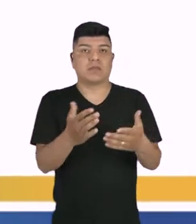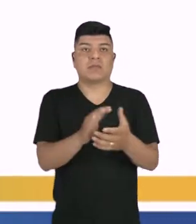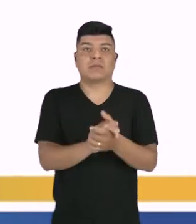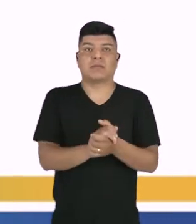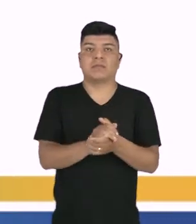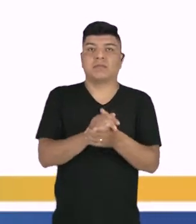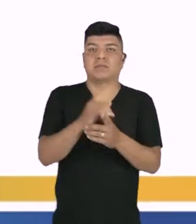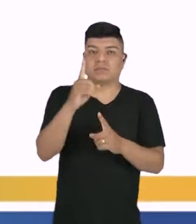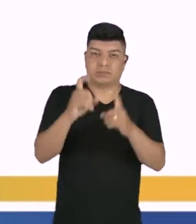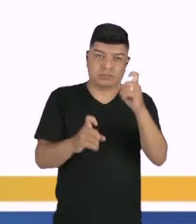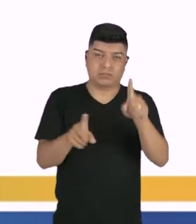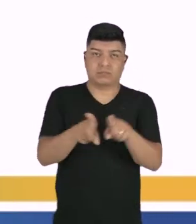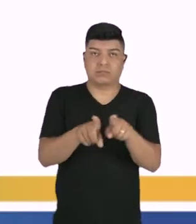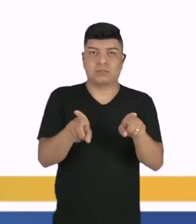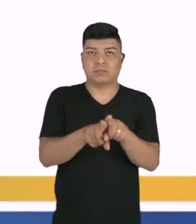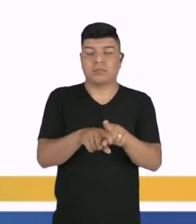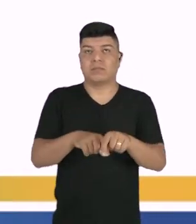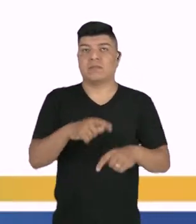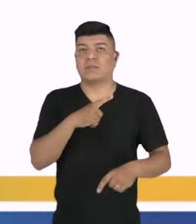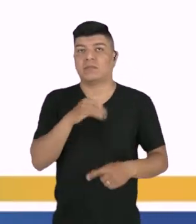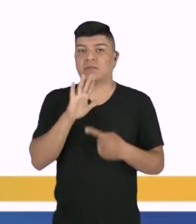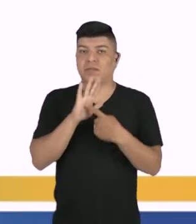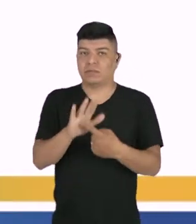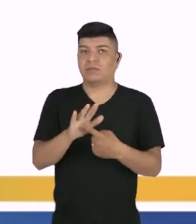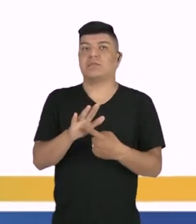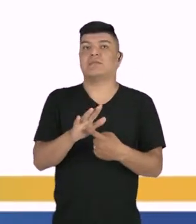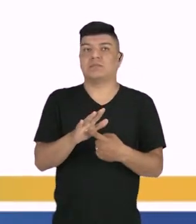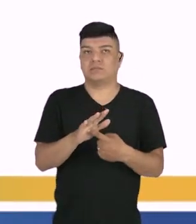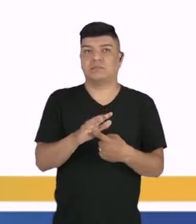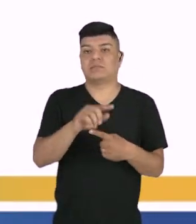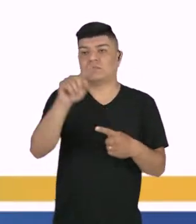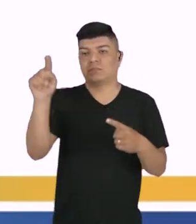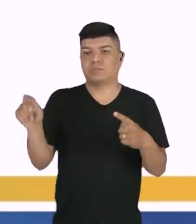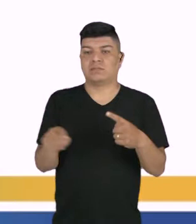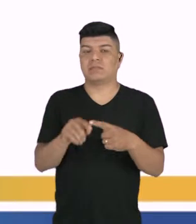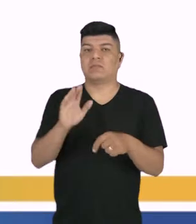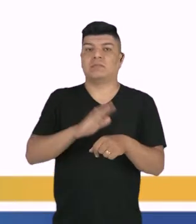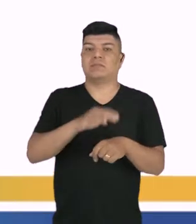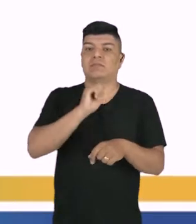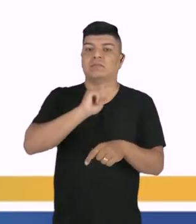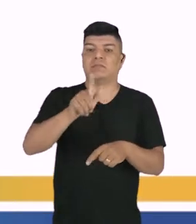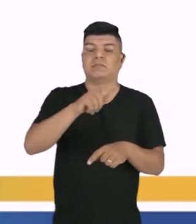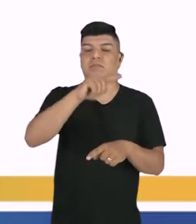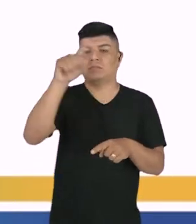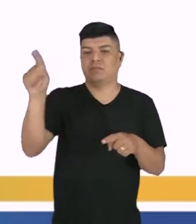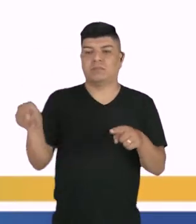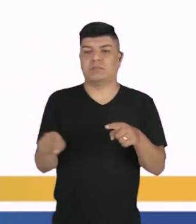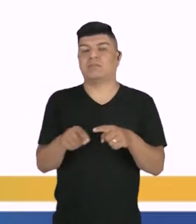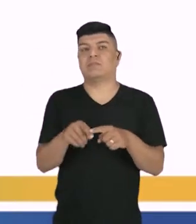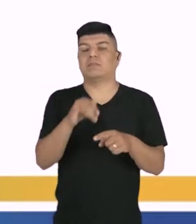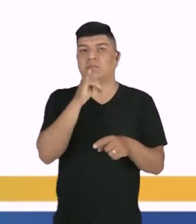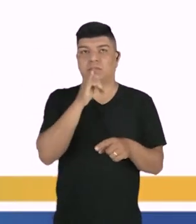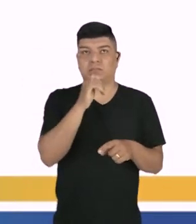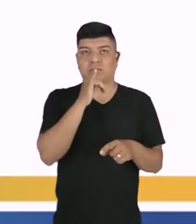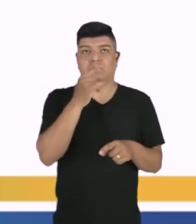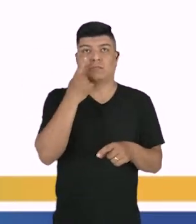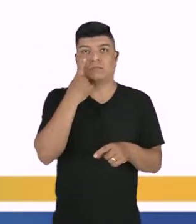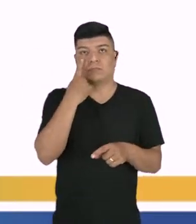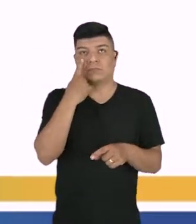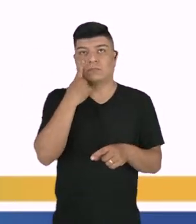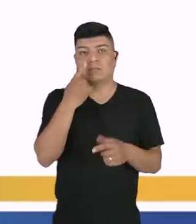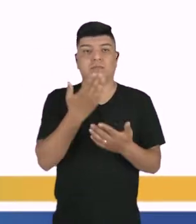a expressão, né, que representa arcos maior do que uma volta, né? Então, por exemplo, vimos em